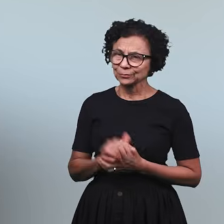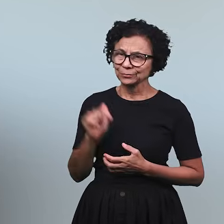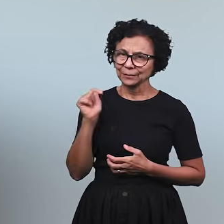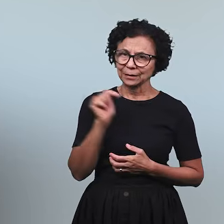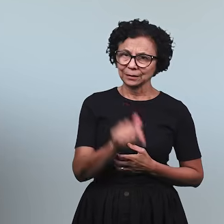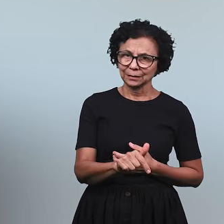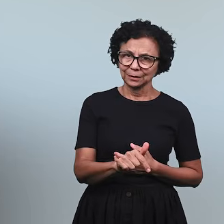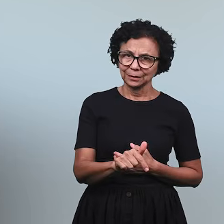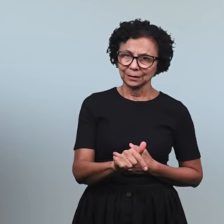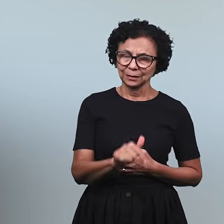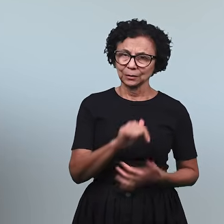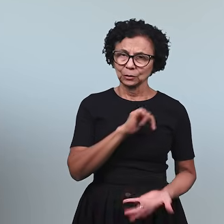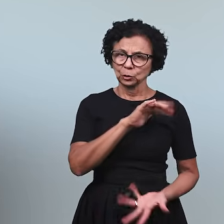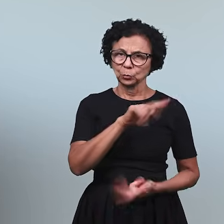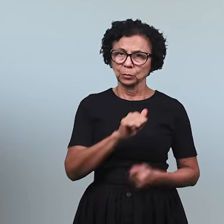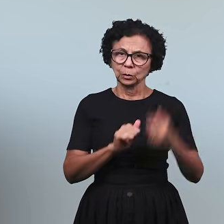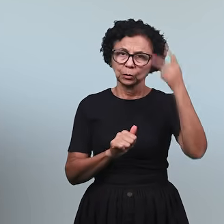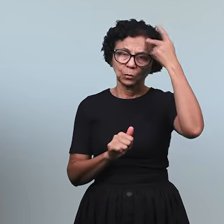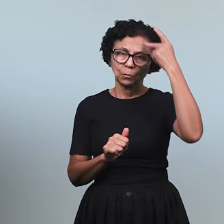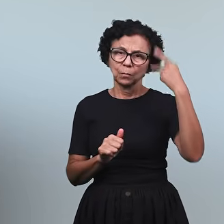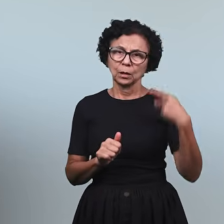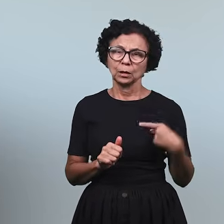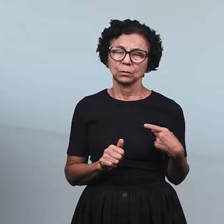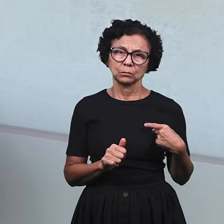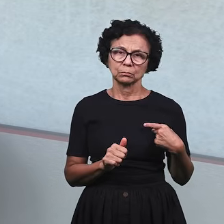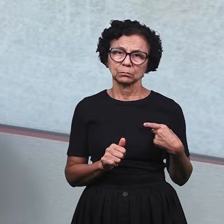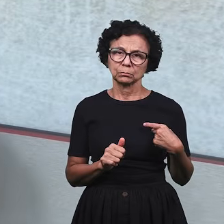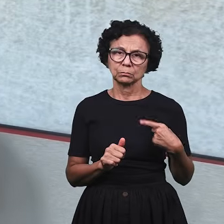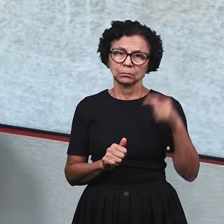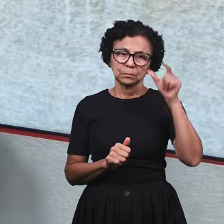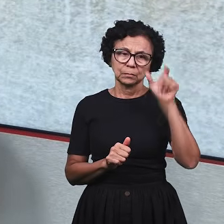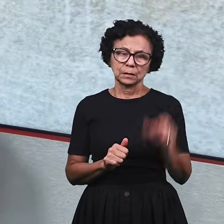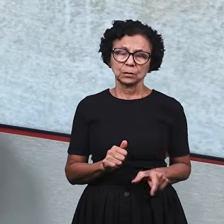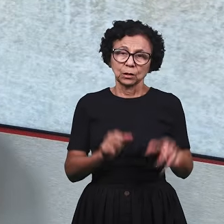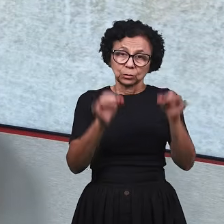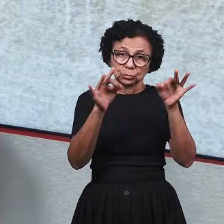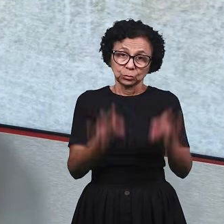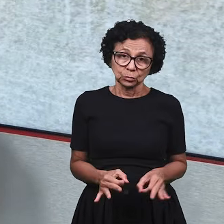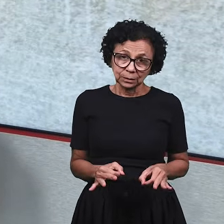justo, nem um sequer. Então esse justo,